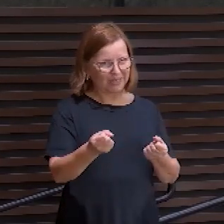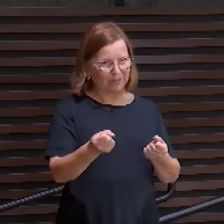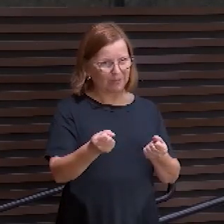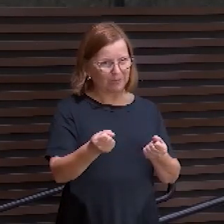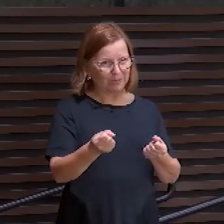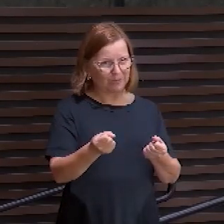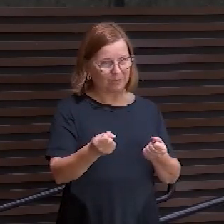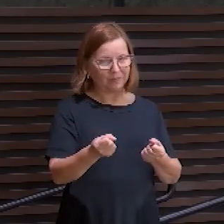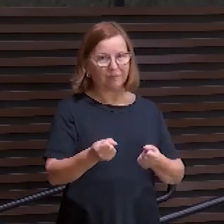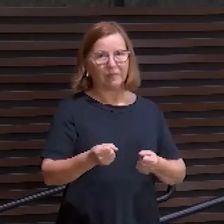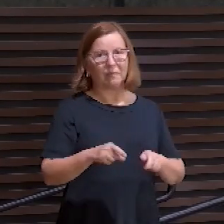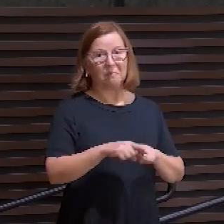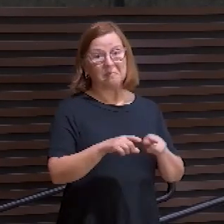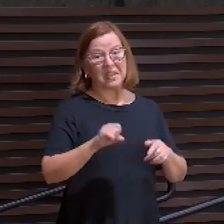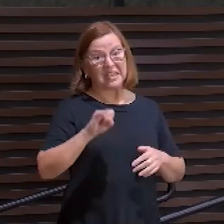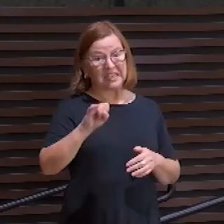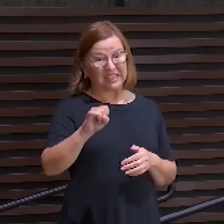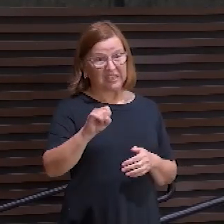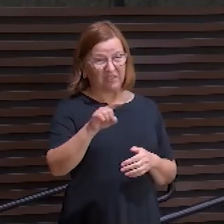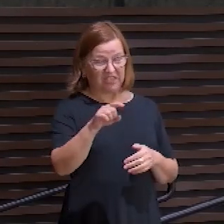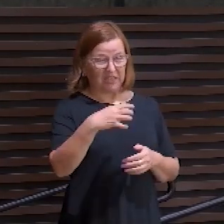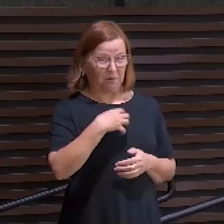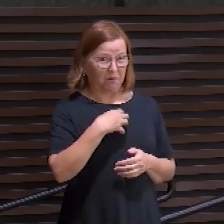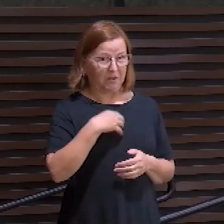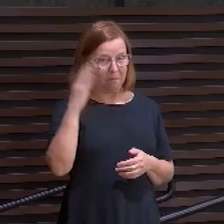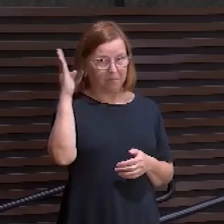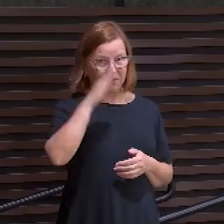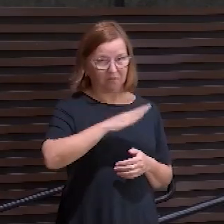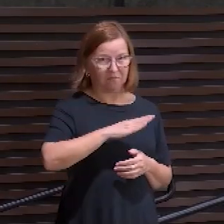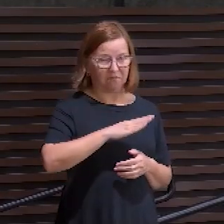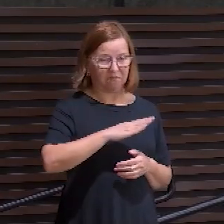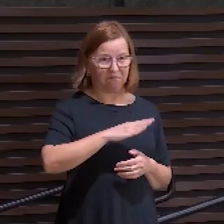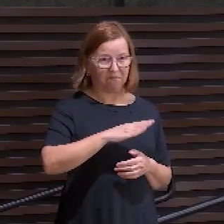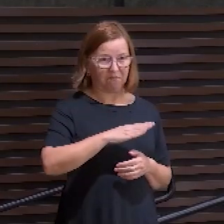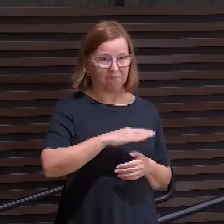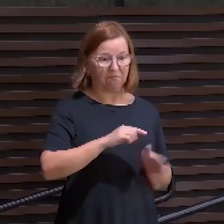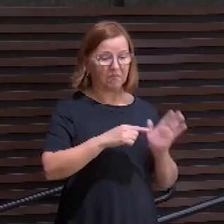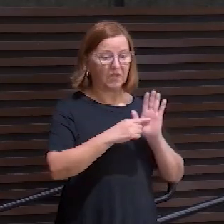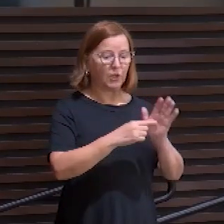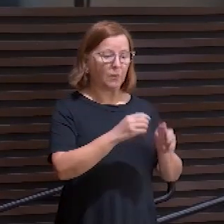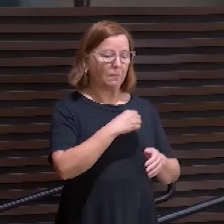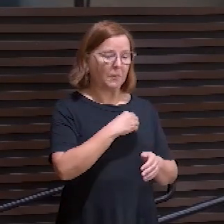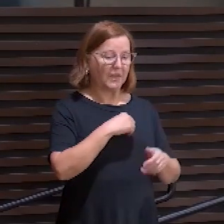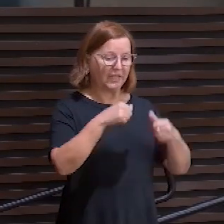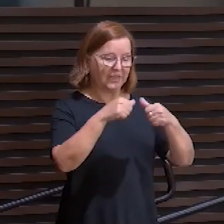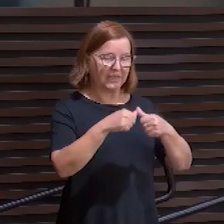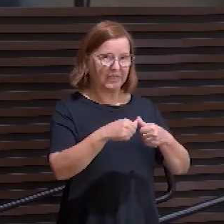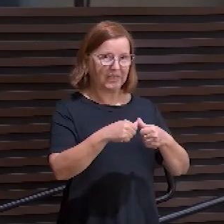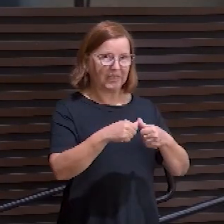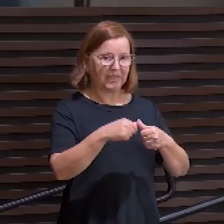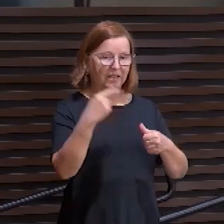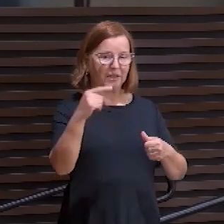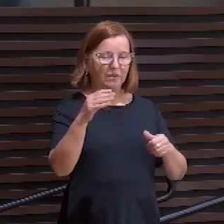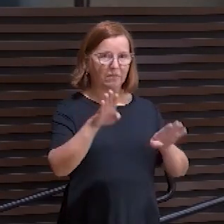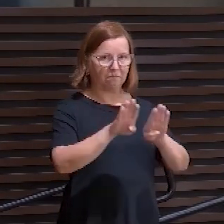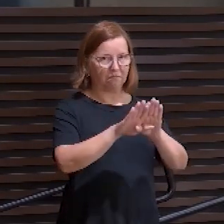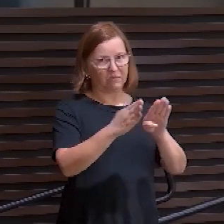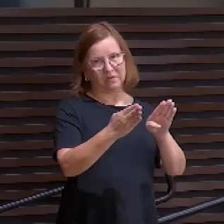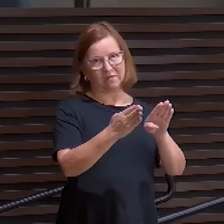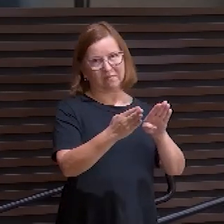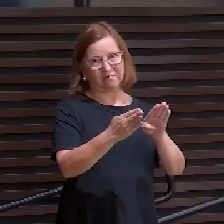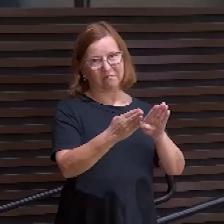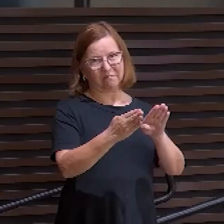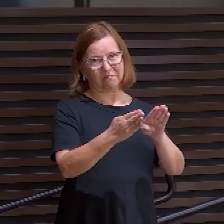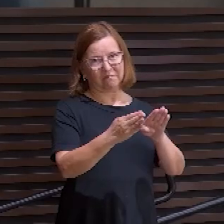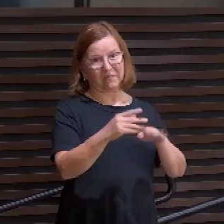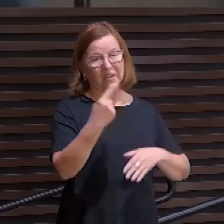Se todavia procederes mal, eis que o pecado jaz à porta, e